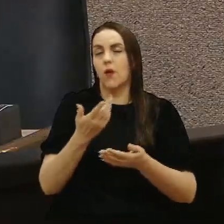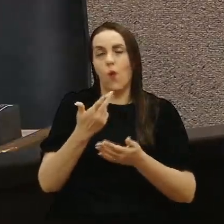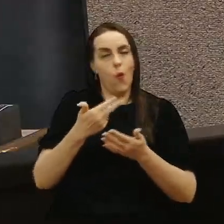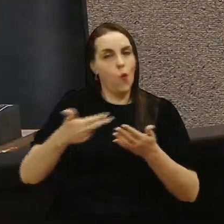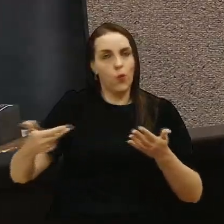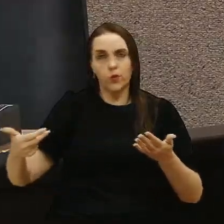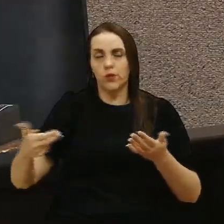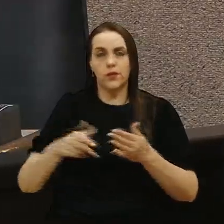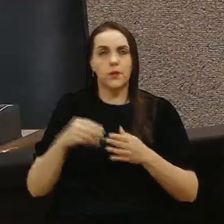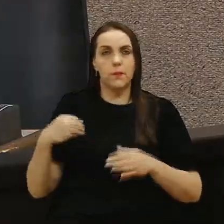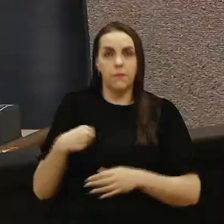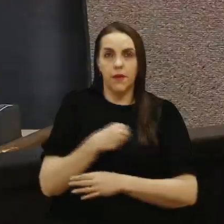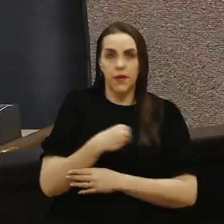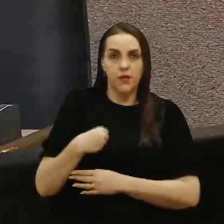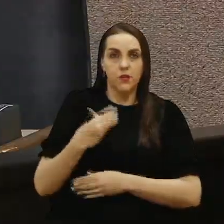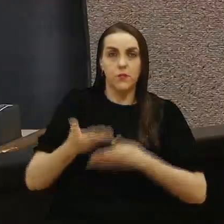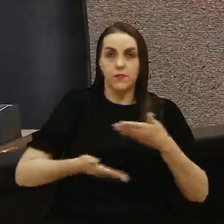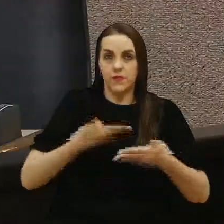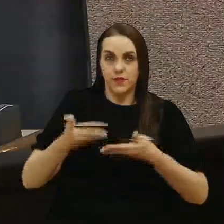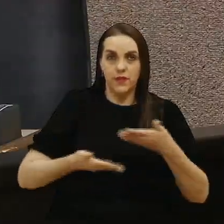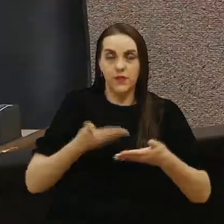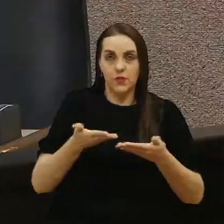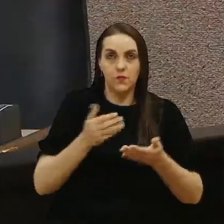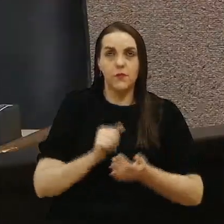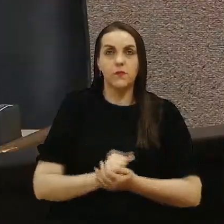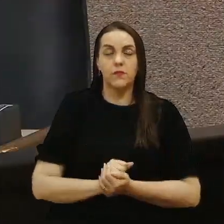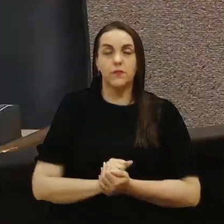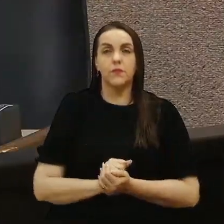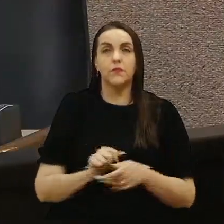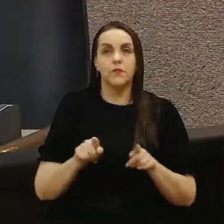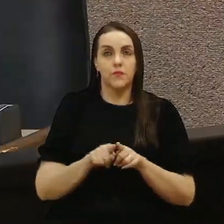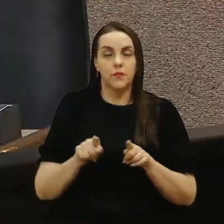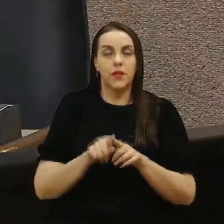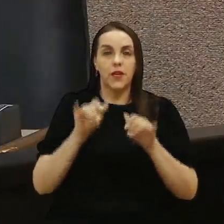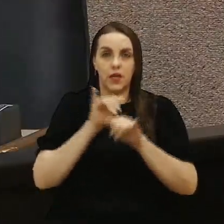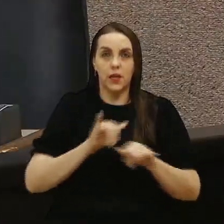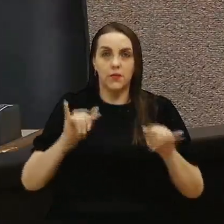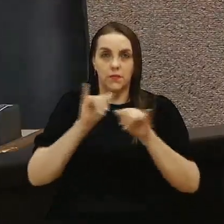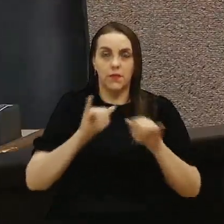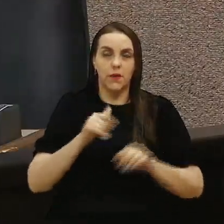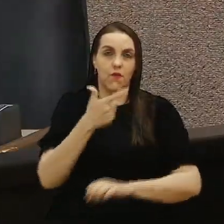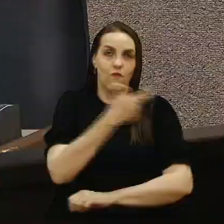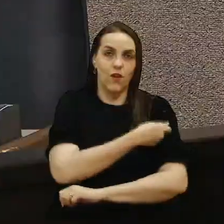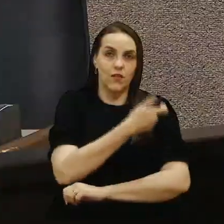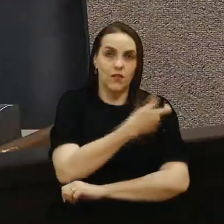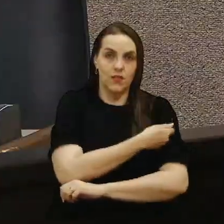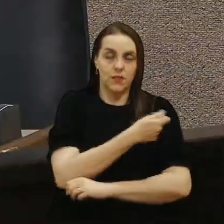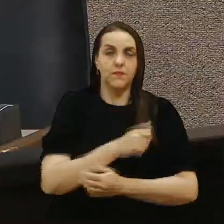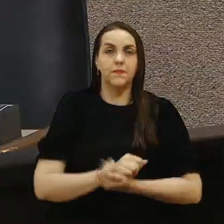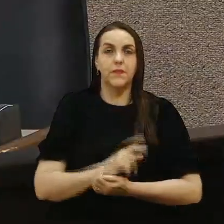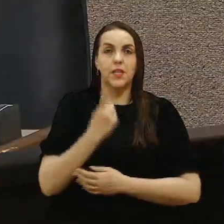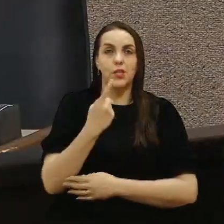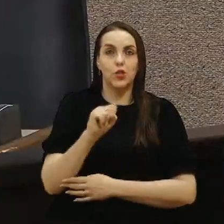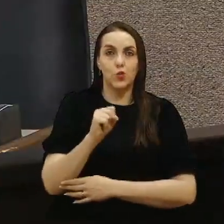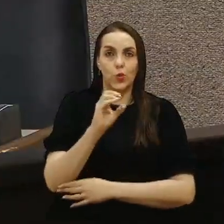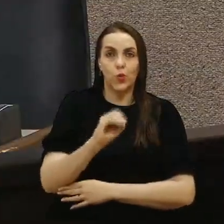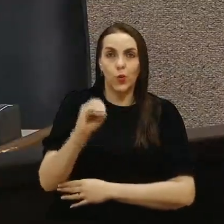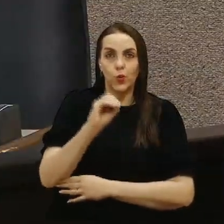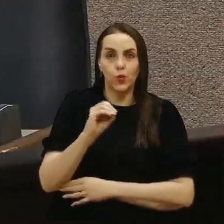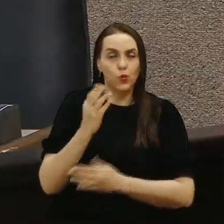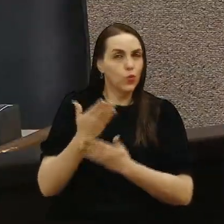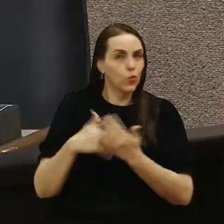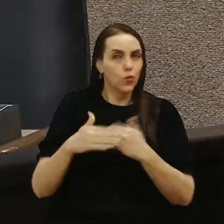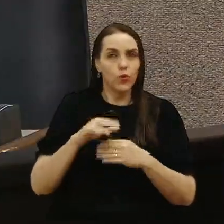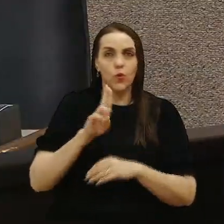também médicos para fazer atendimento médico e há também a campanha de multivacinação. Então, dia 18/10, todas as UBSs do